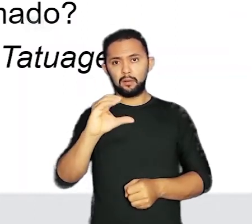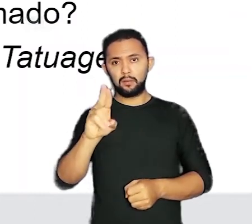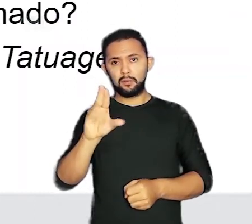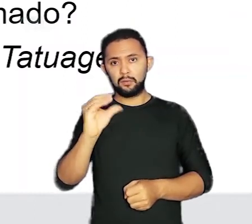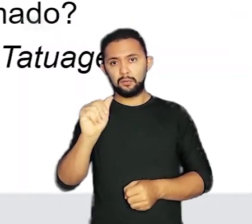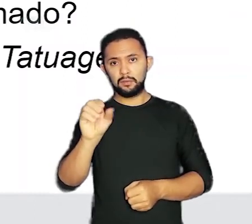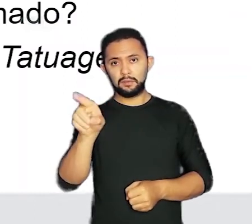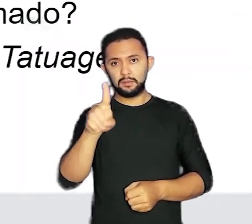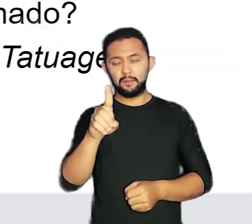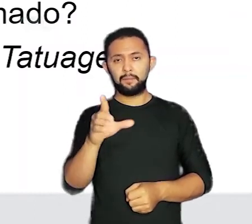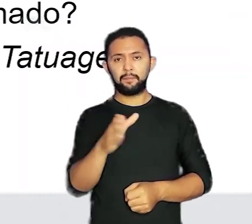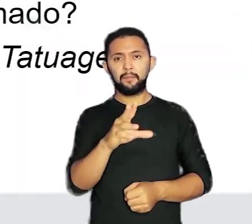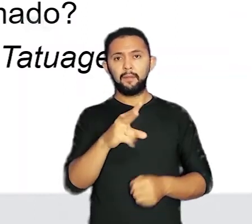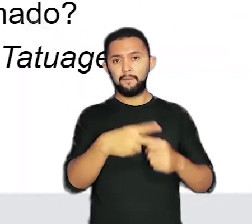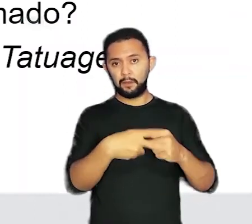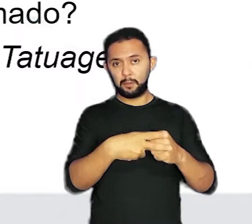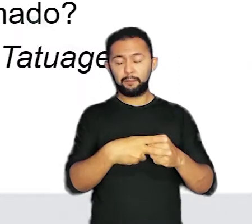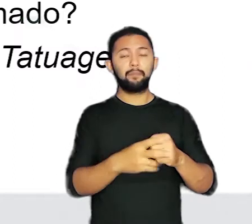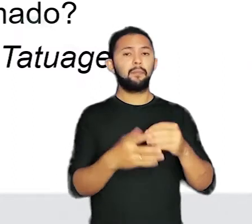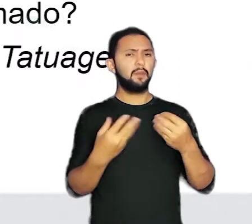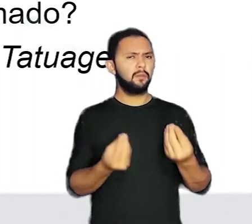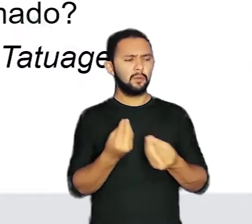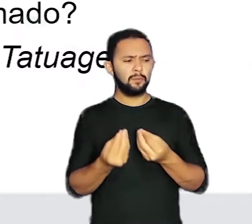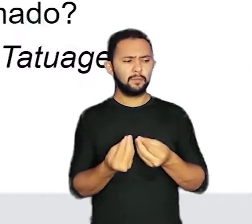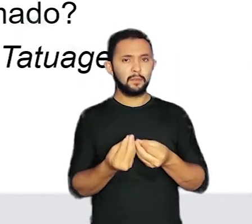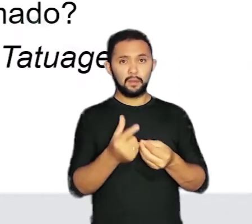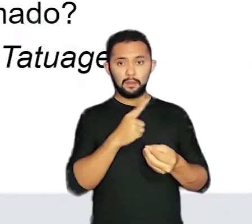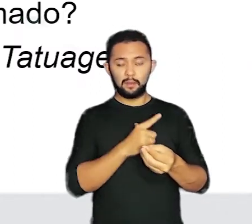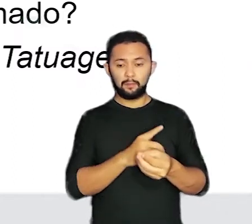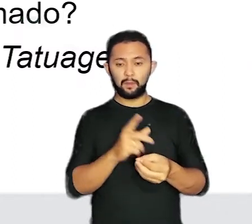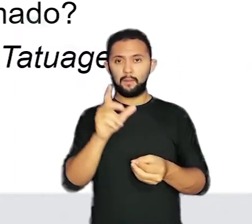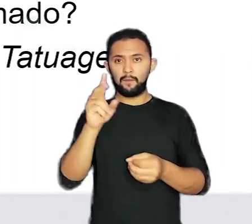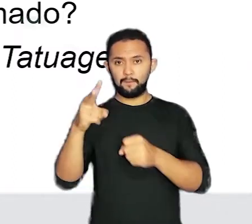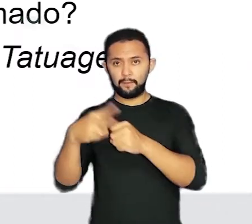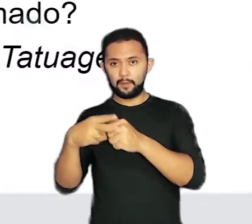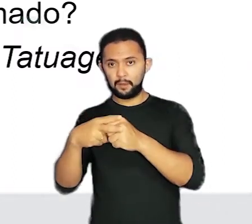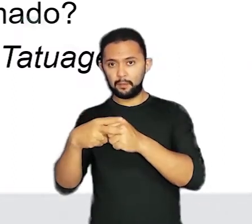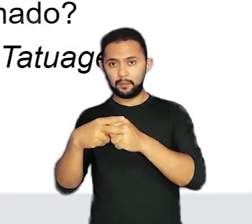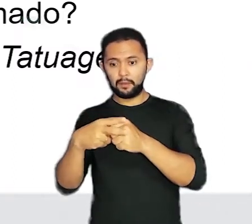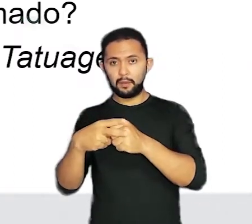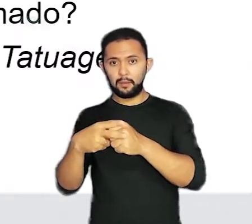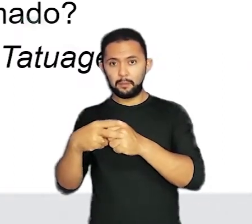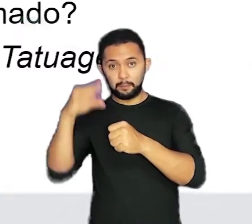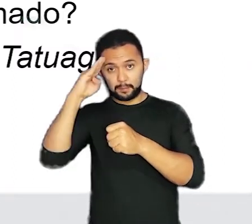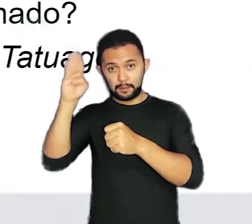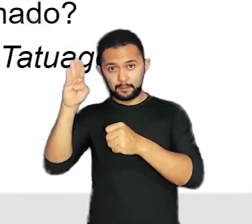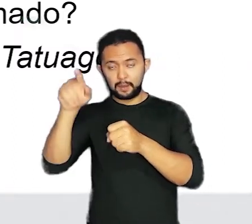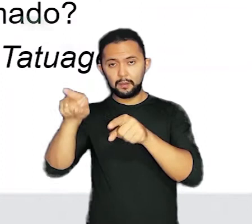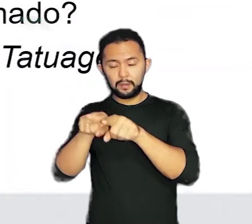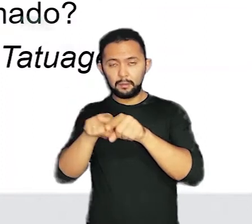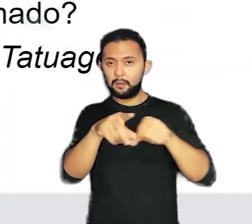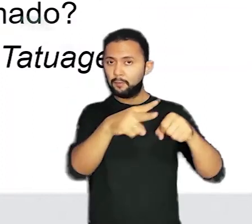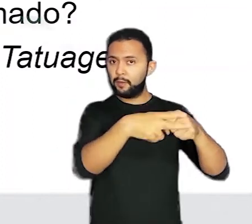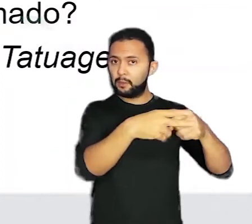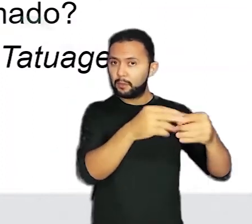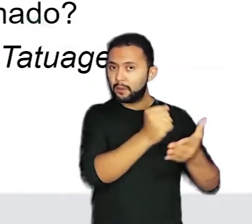fosse um único verbo. Sempre vai aparecer um verbo auxiliar e um verbo principal. Isso é característica da locução.